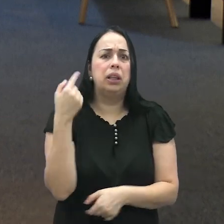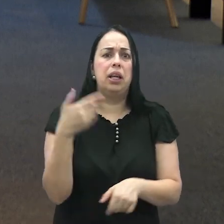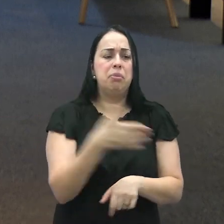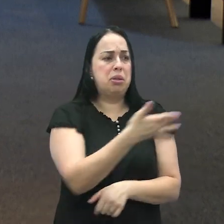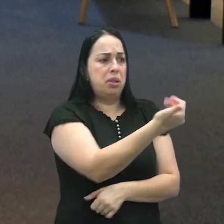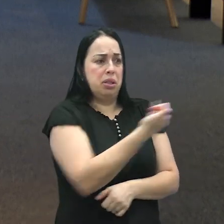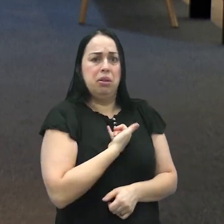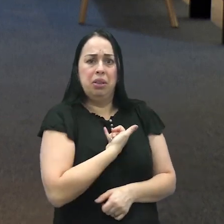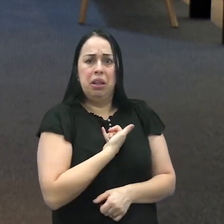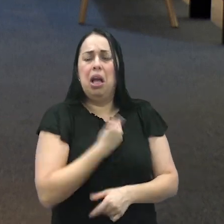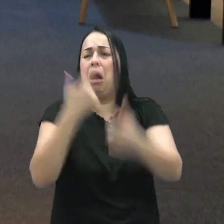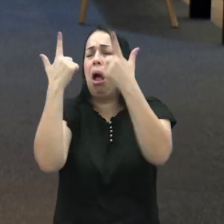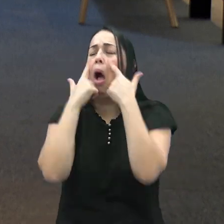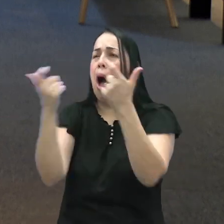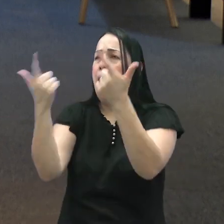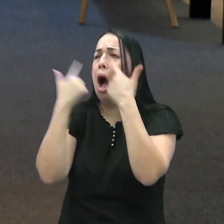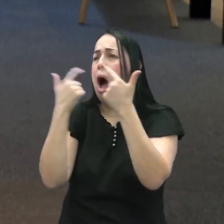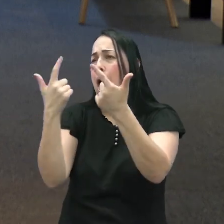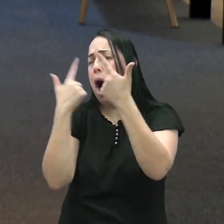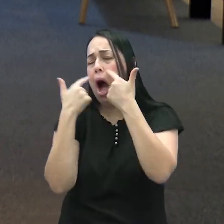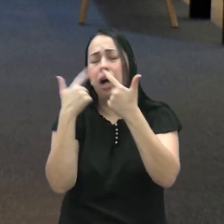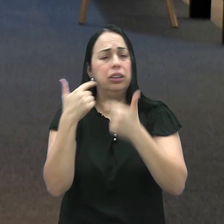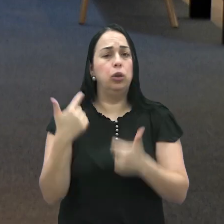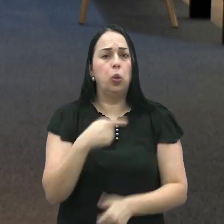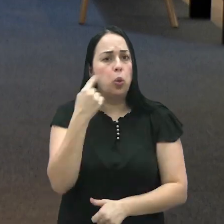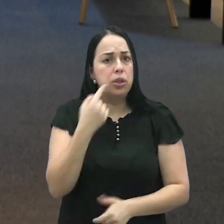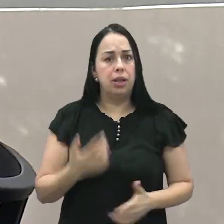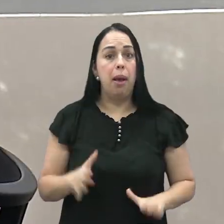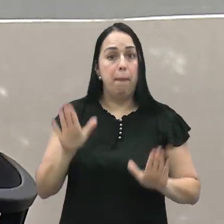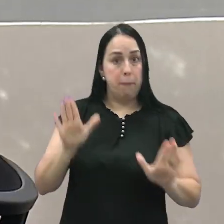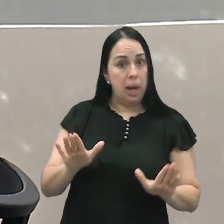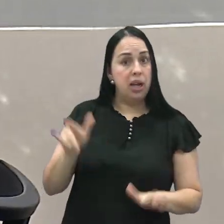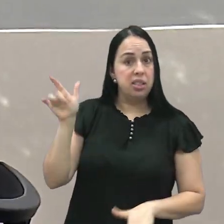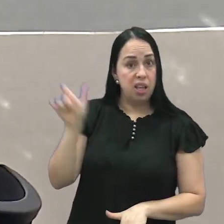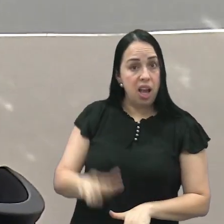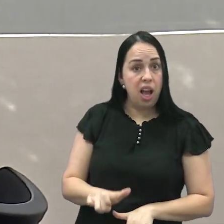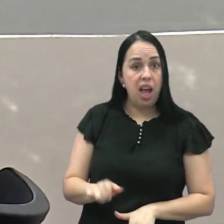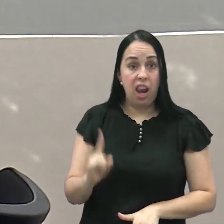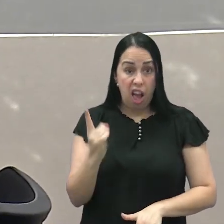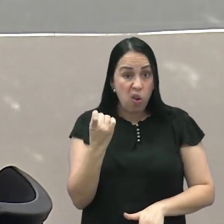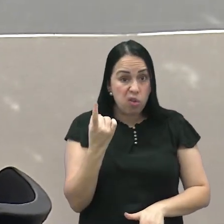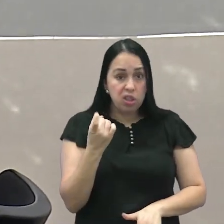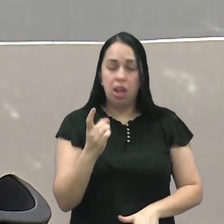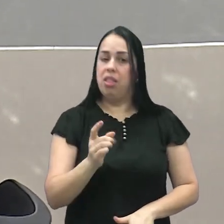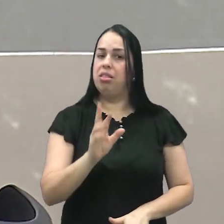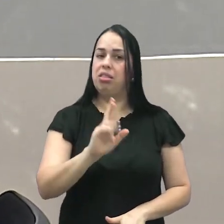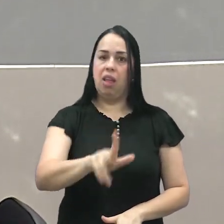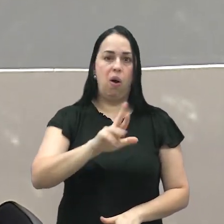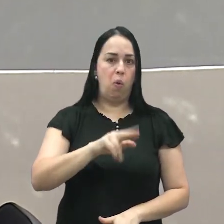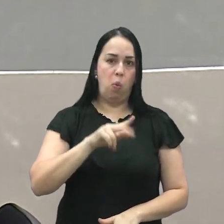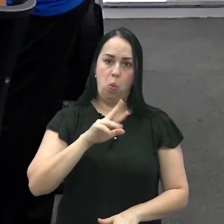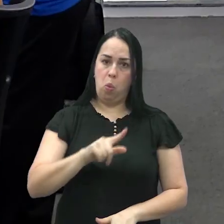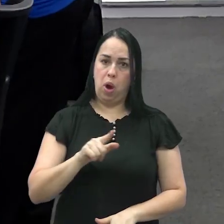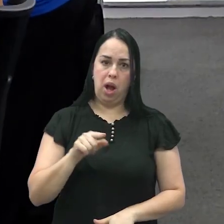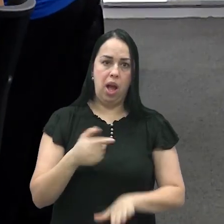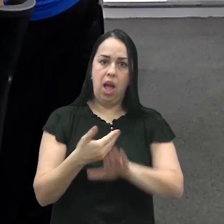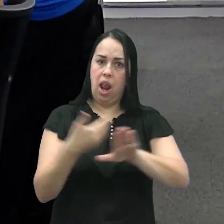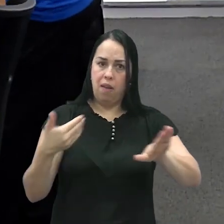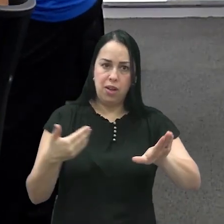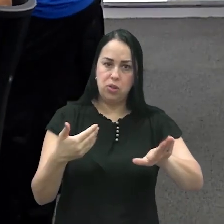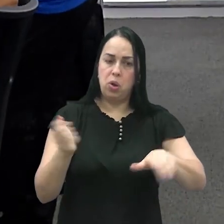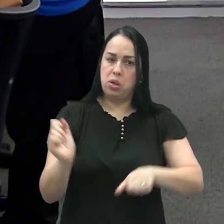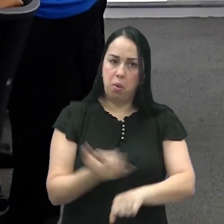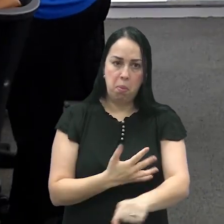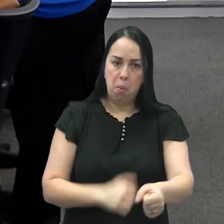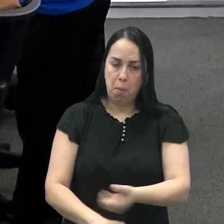trabalhar. Alguém falava comigo, eu já começava a chorar, né? Eu não conseguia. Mas a Luciana não foi o único caso de afastamento por questões